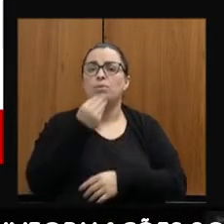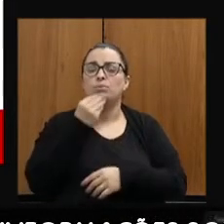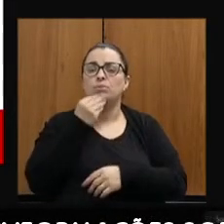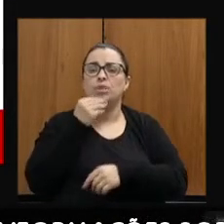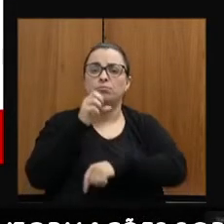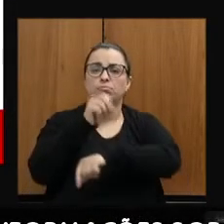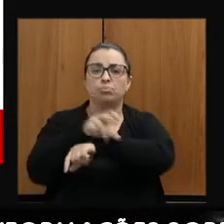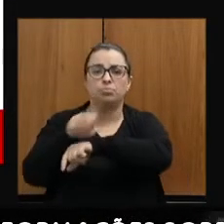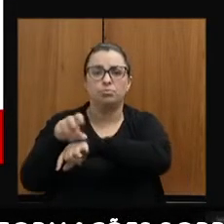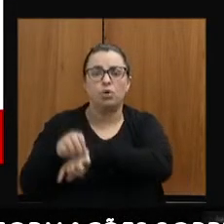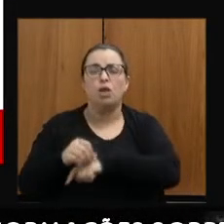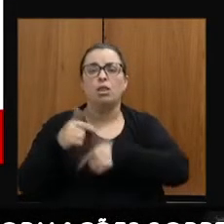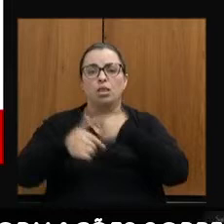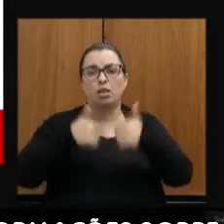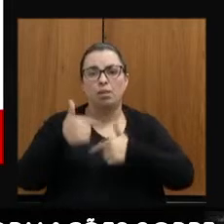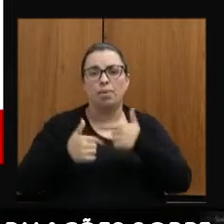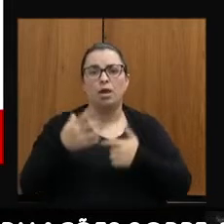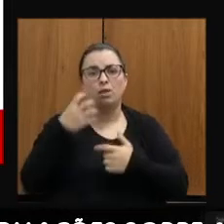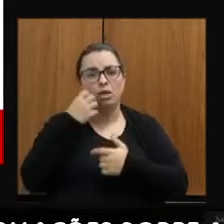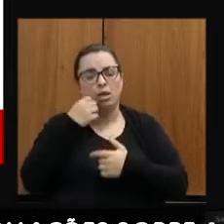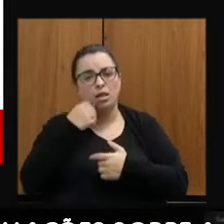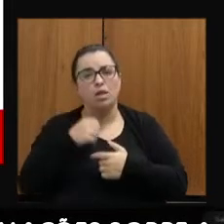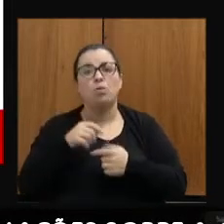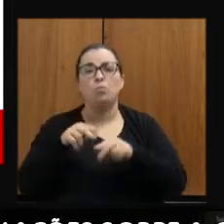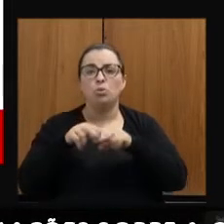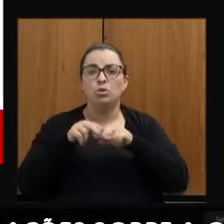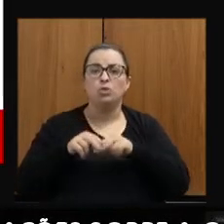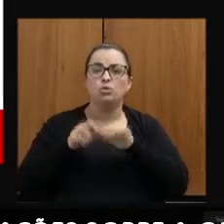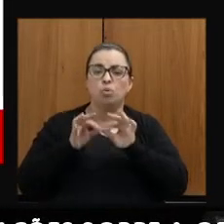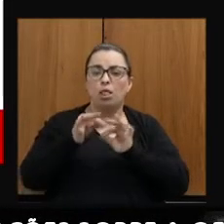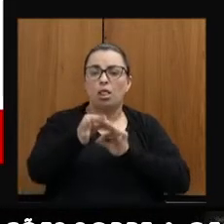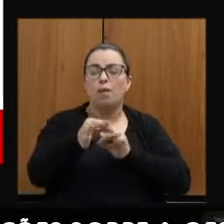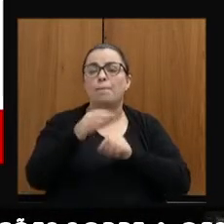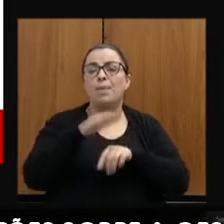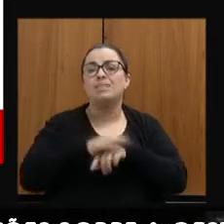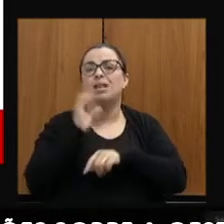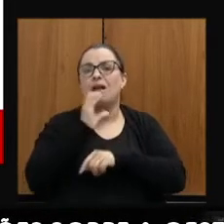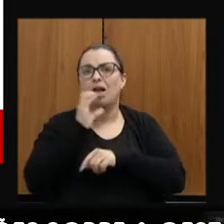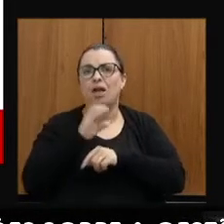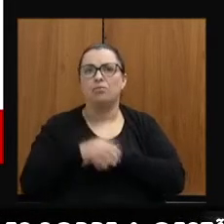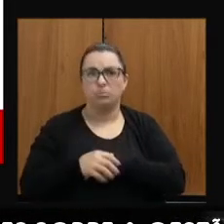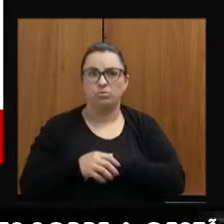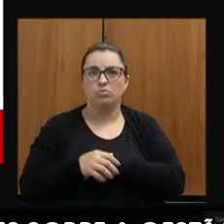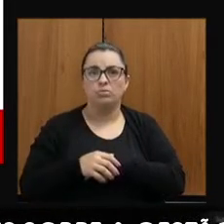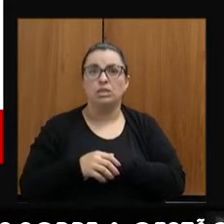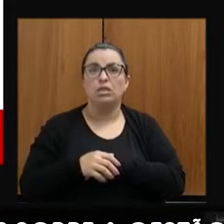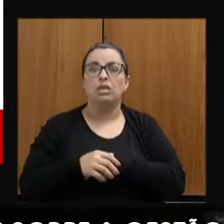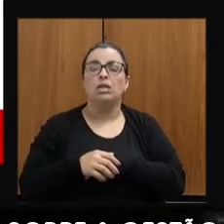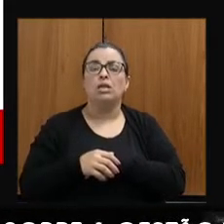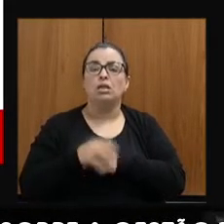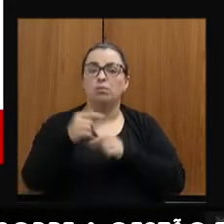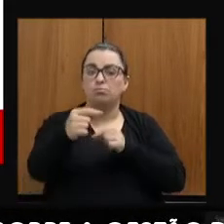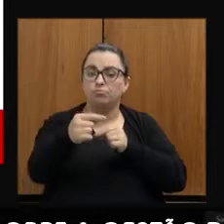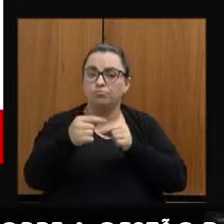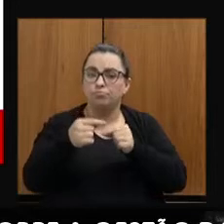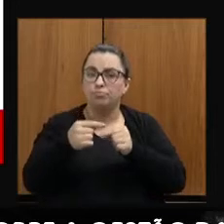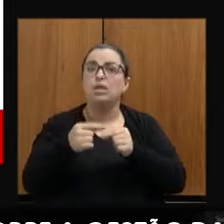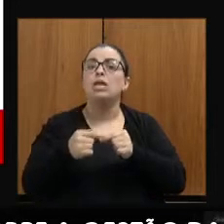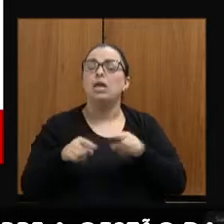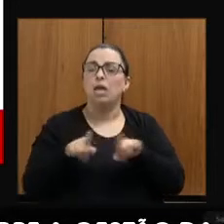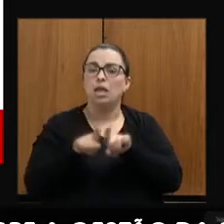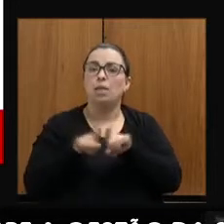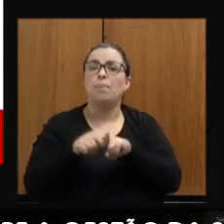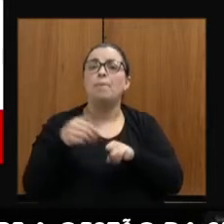um prazo mais curto recai sobre a opção do trajeto mais curto e mais inclusivo de